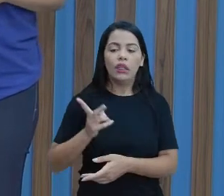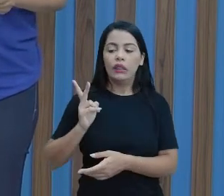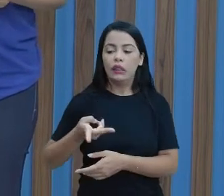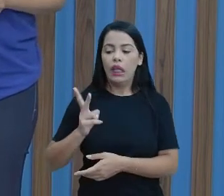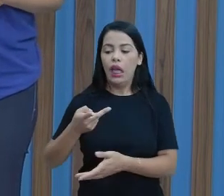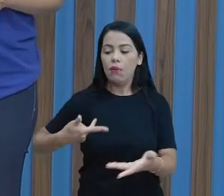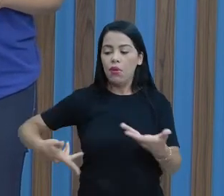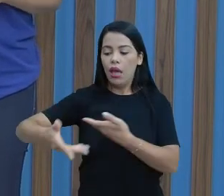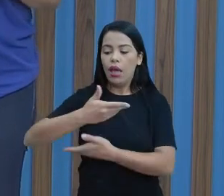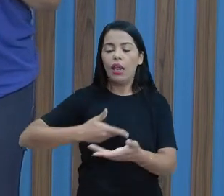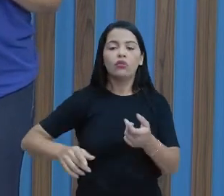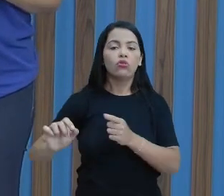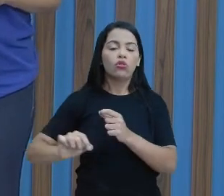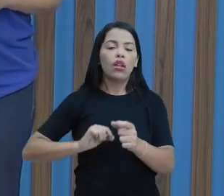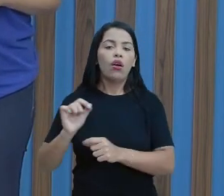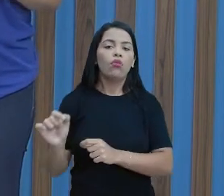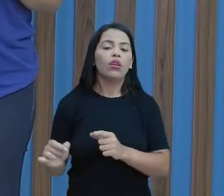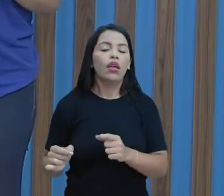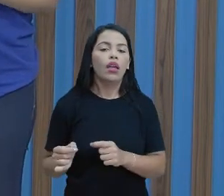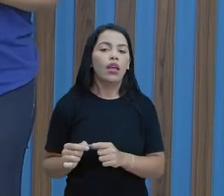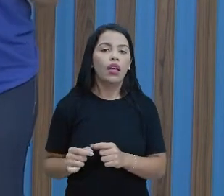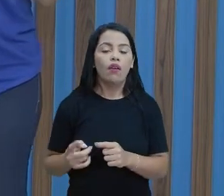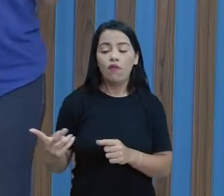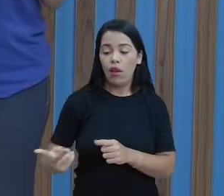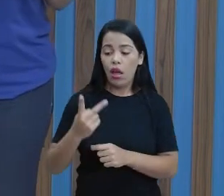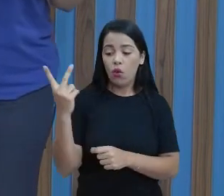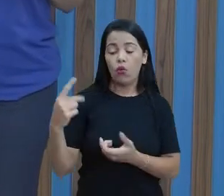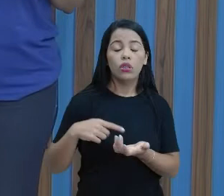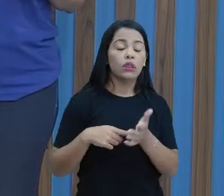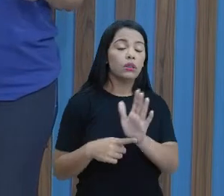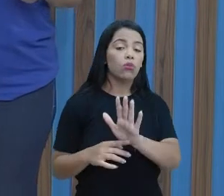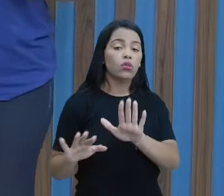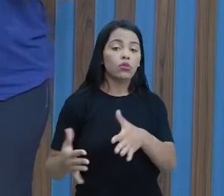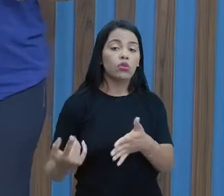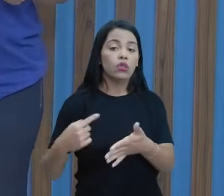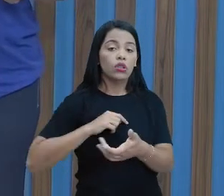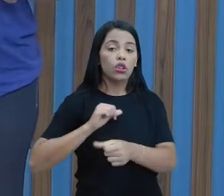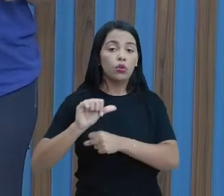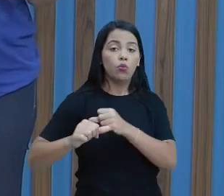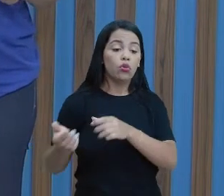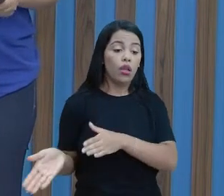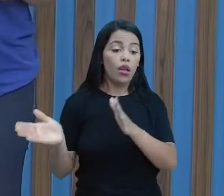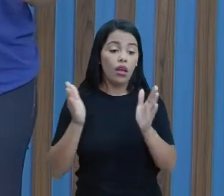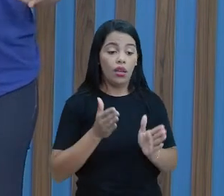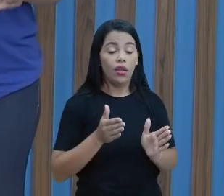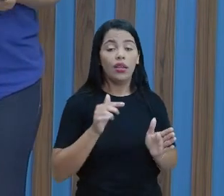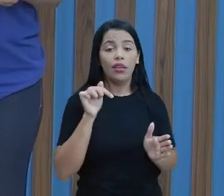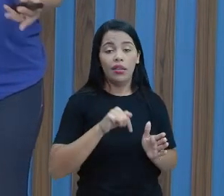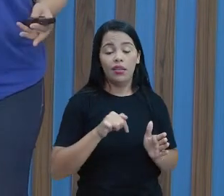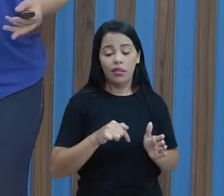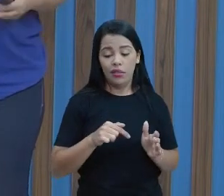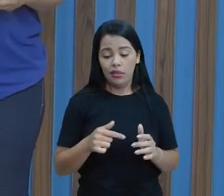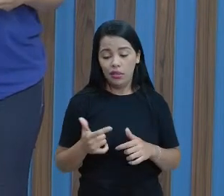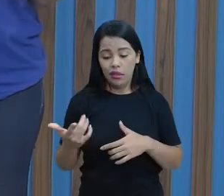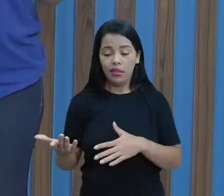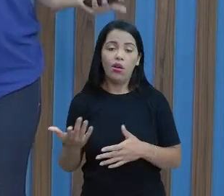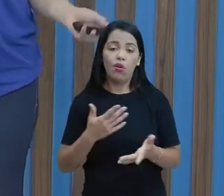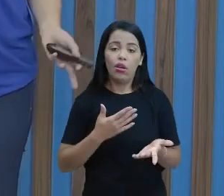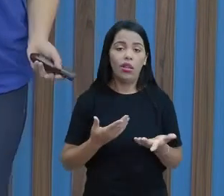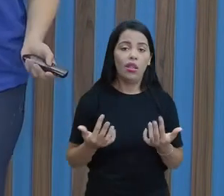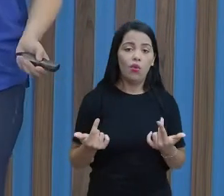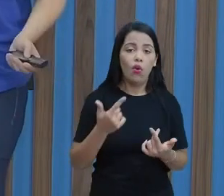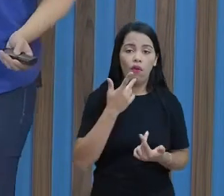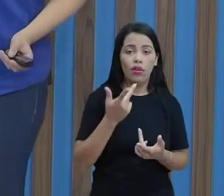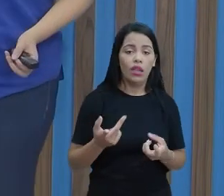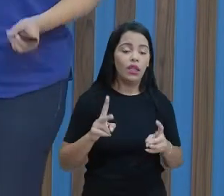gente colocou principalmente, valores que aparecem quando a gente muda o outro valor. Como eu botei aqui o exemplo da farinha e